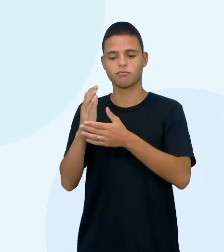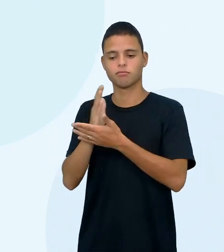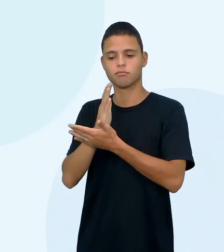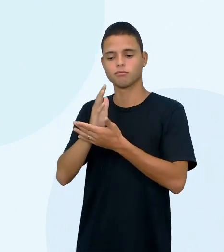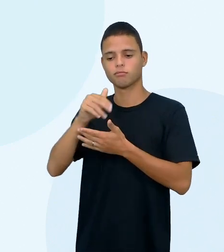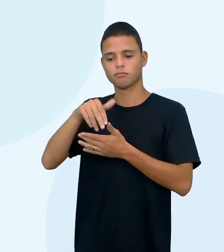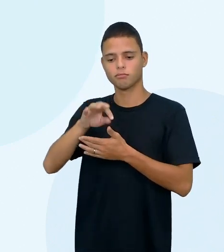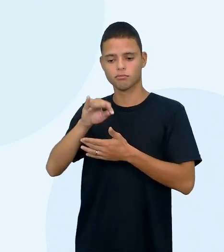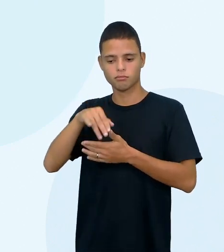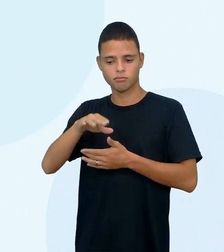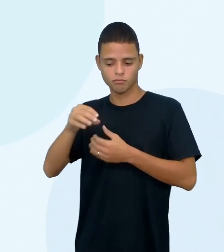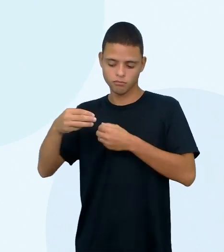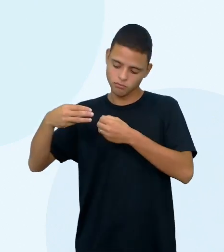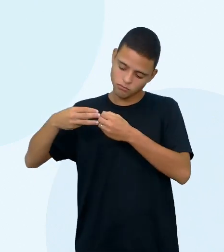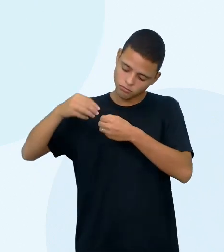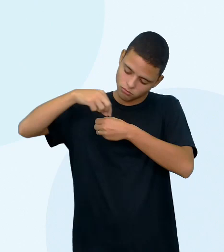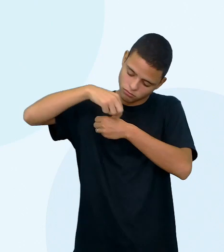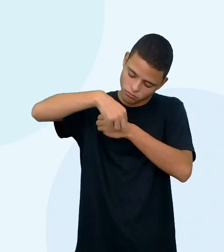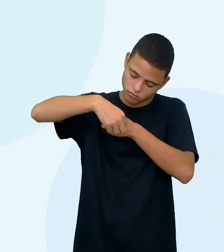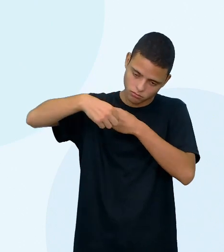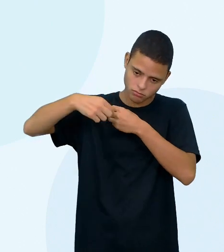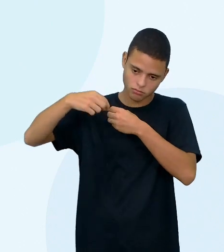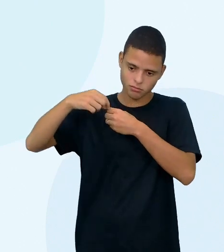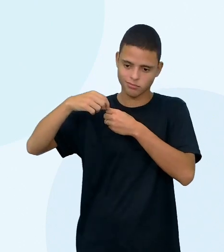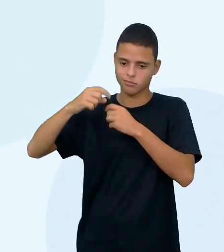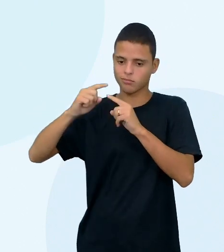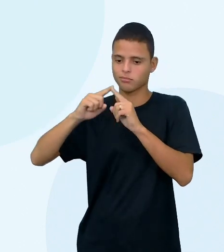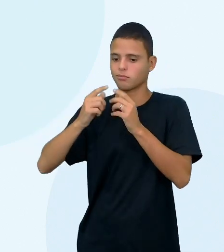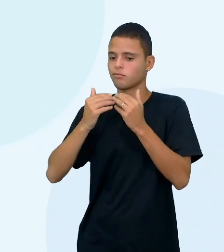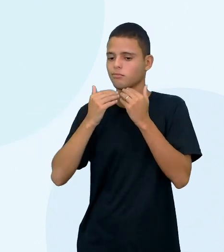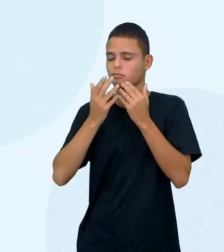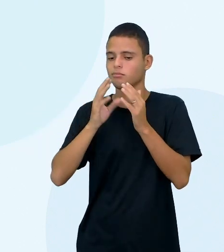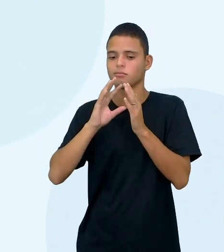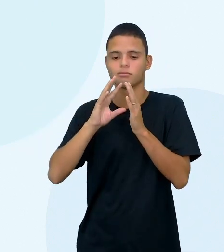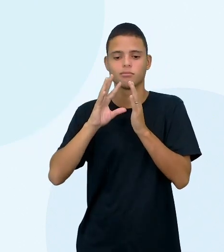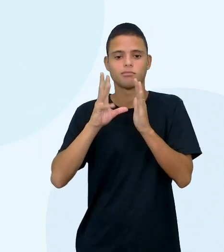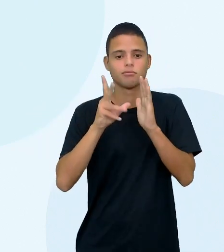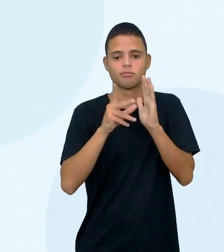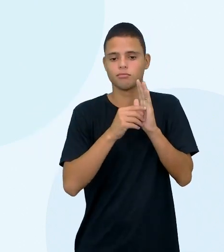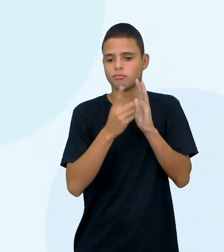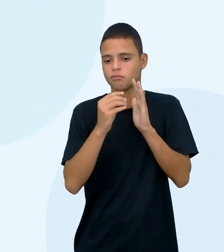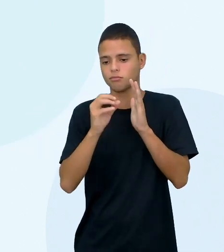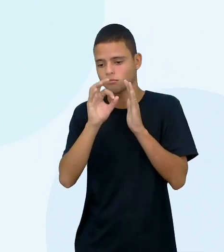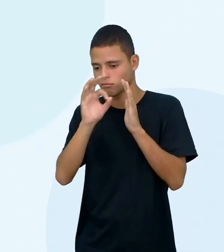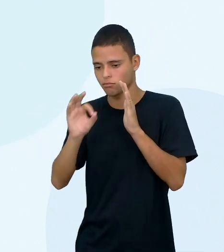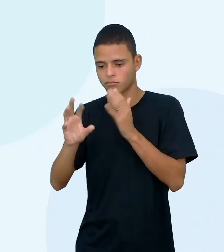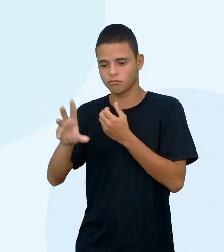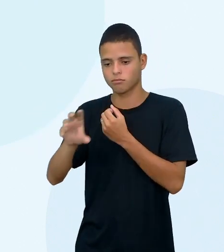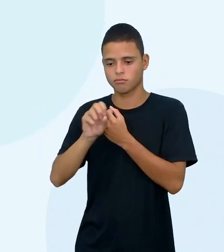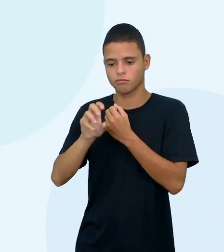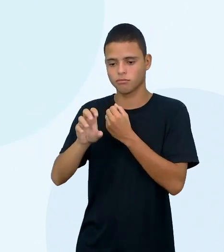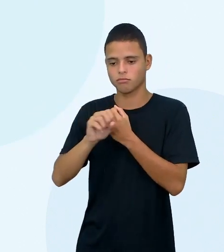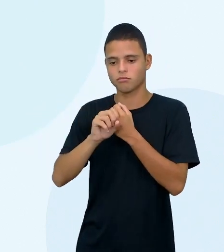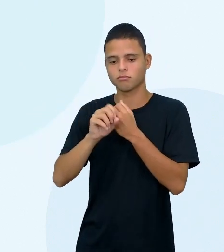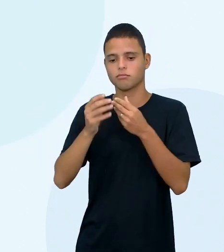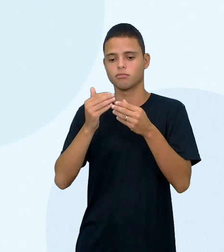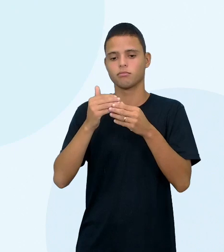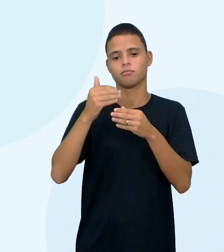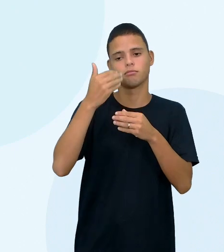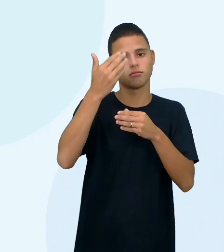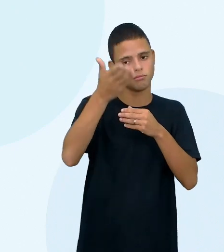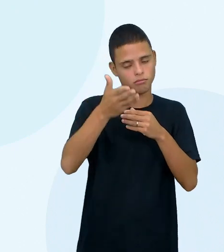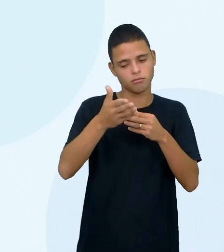em pequenas partículas, só que essas partículas ainda não conseguem ser totalmente absorvidas pelas células. Então, elas passam a